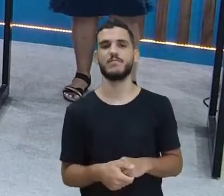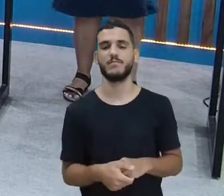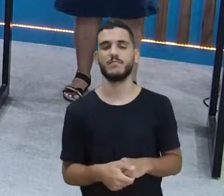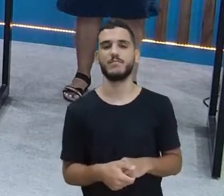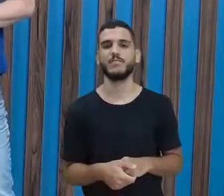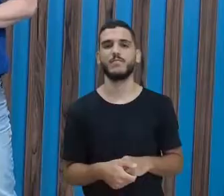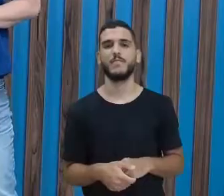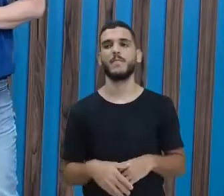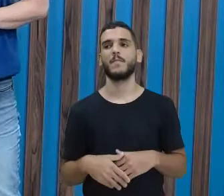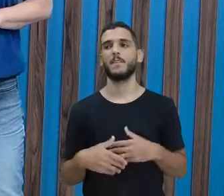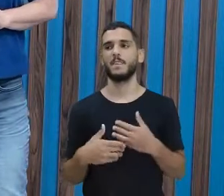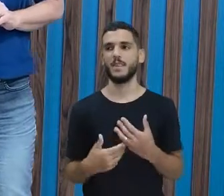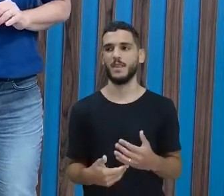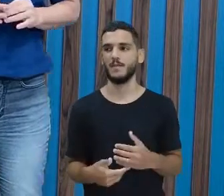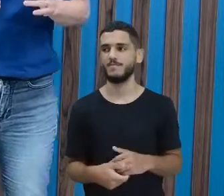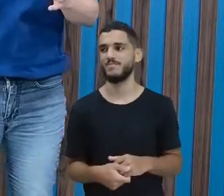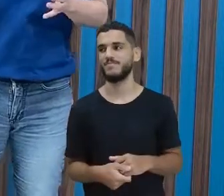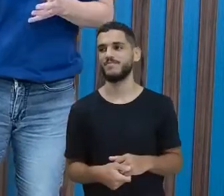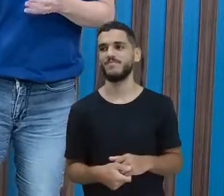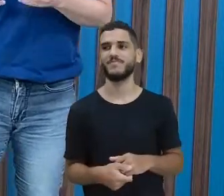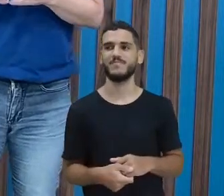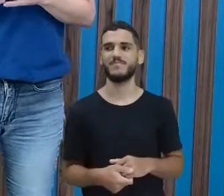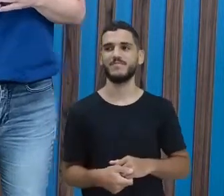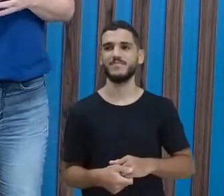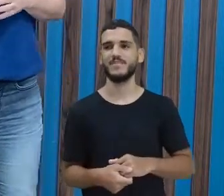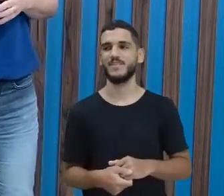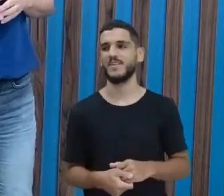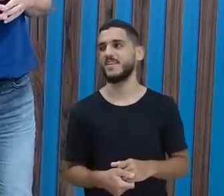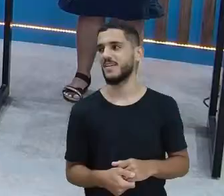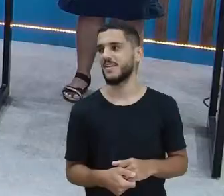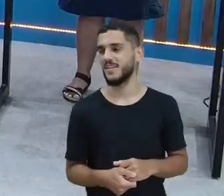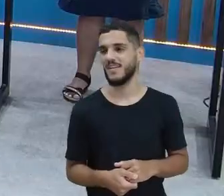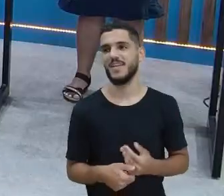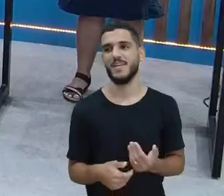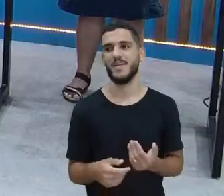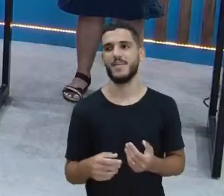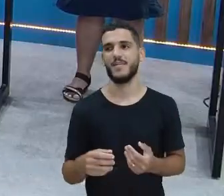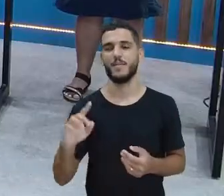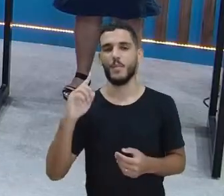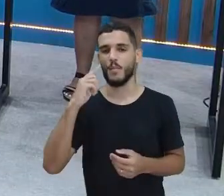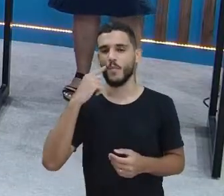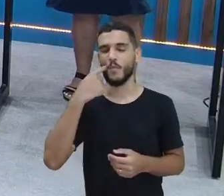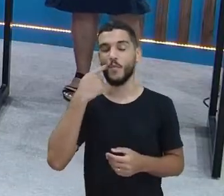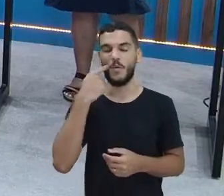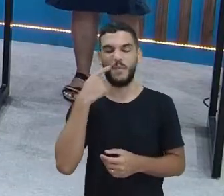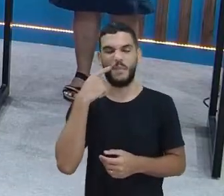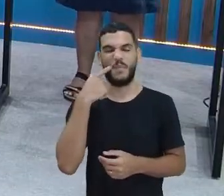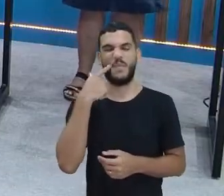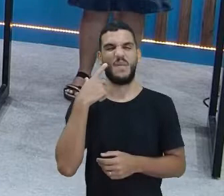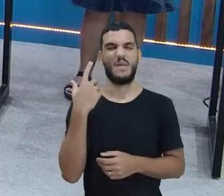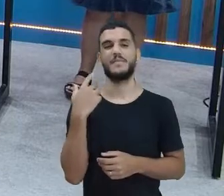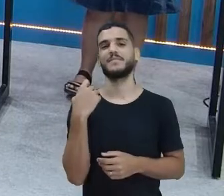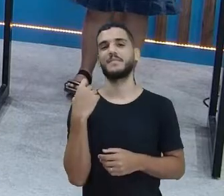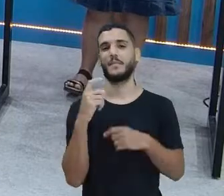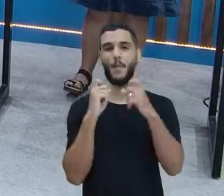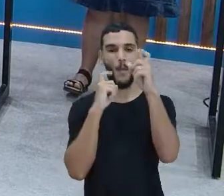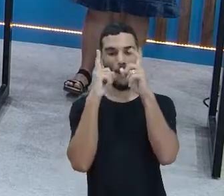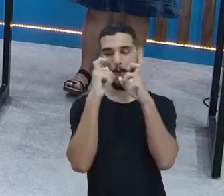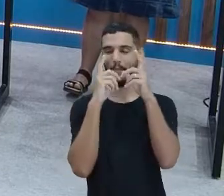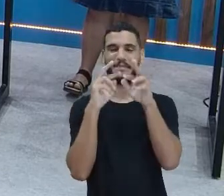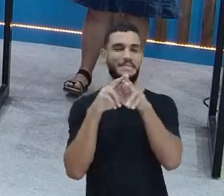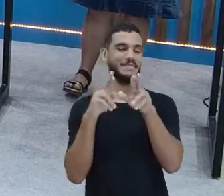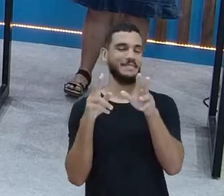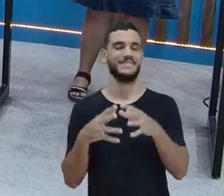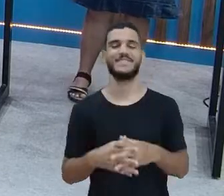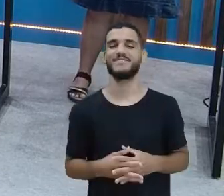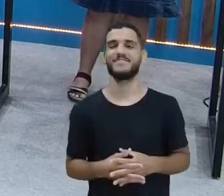seguinte, fazer careta não é legal. Mas chupar limão, se fazer careta... É impossível. É verdade. Aí